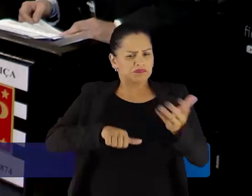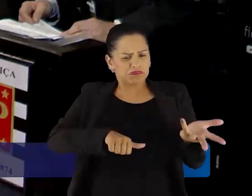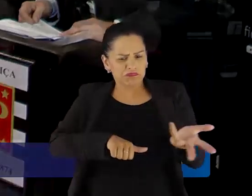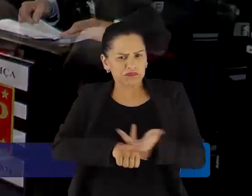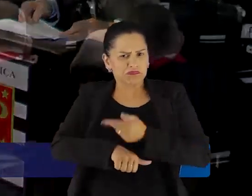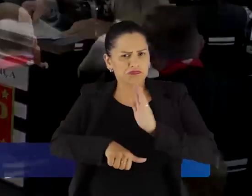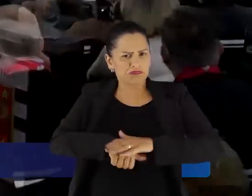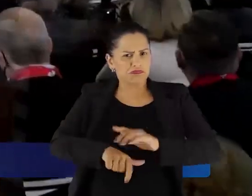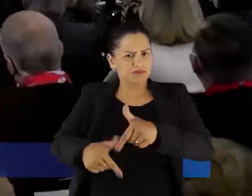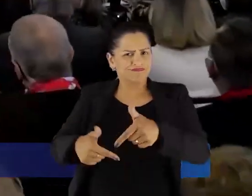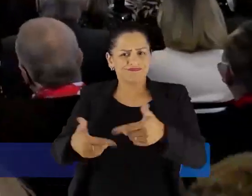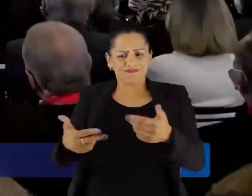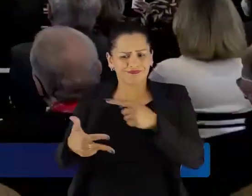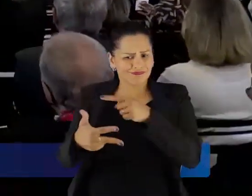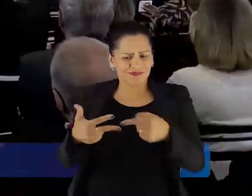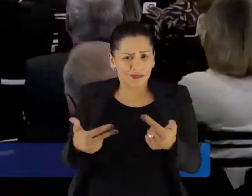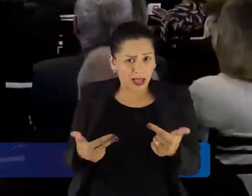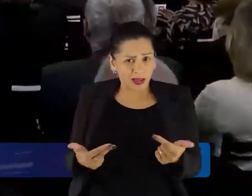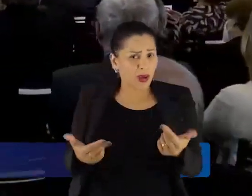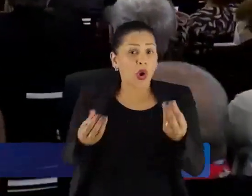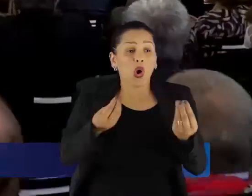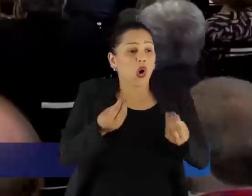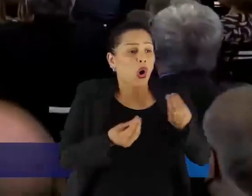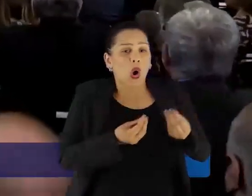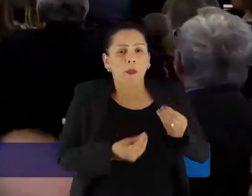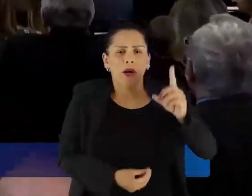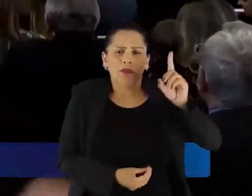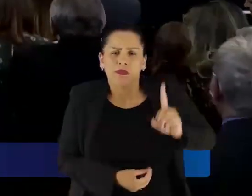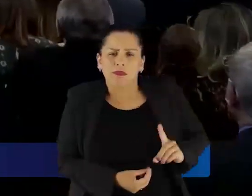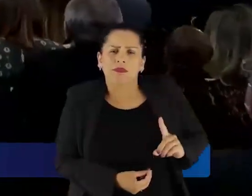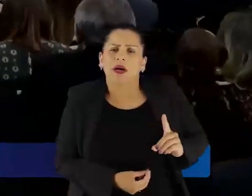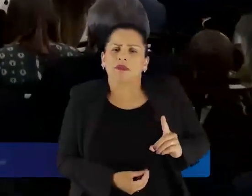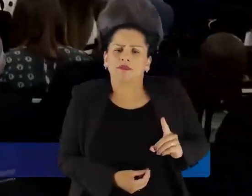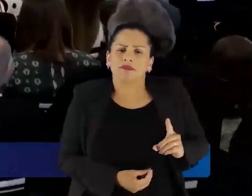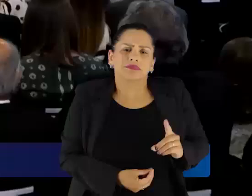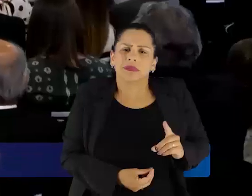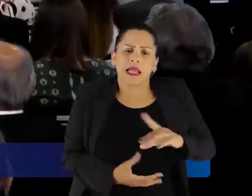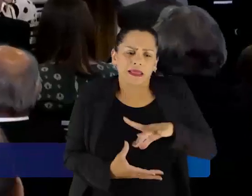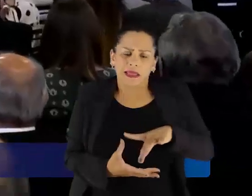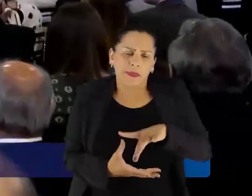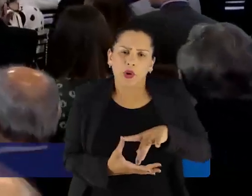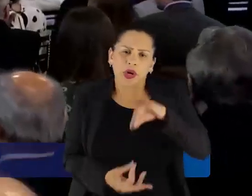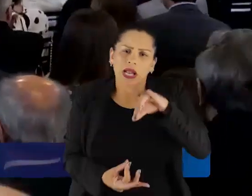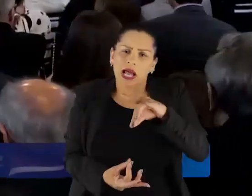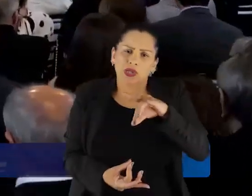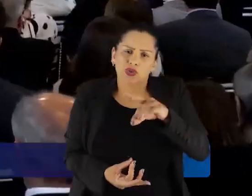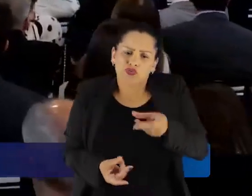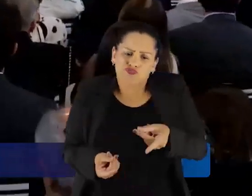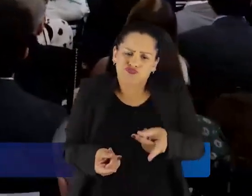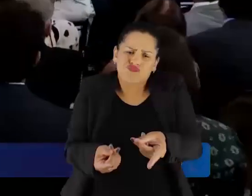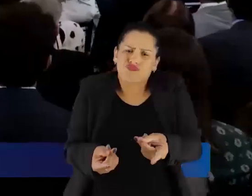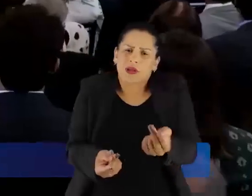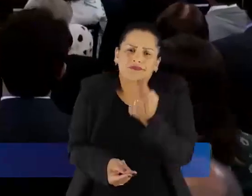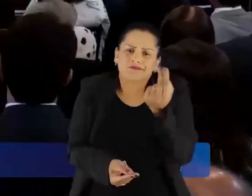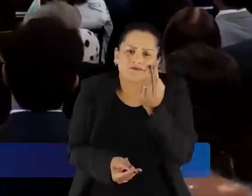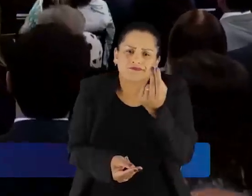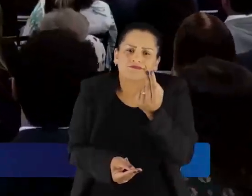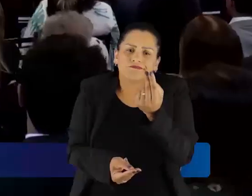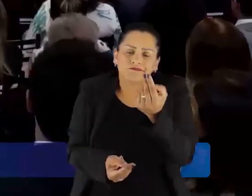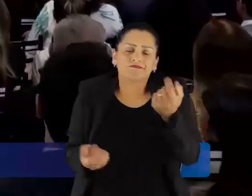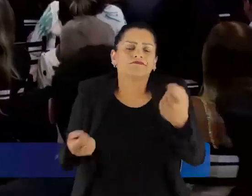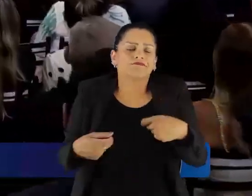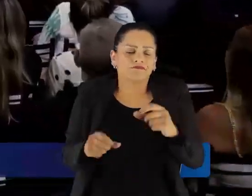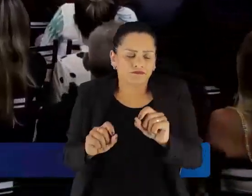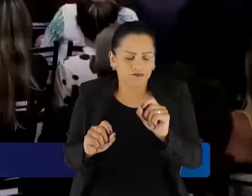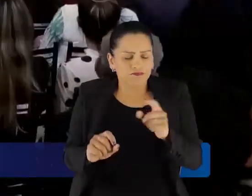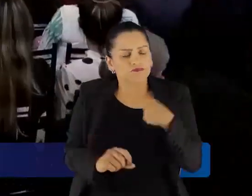eficaz não haverá estado de direito ao estado democrático e social de direito que se sustente impondo nos